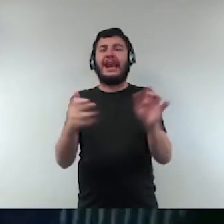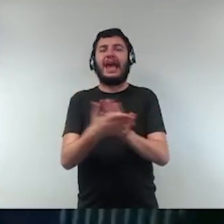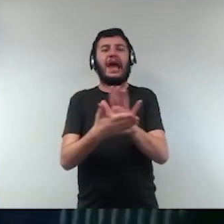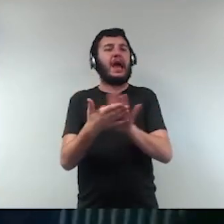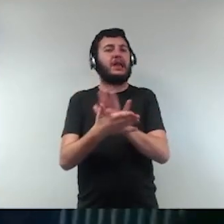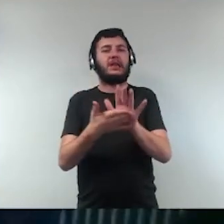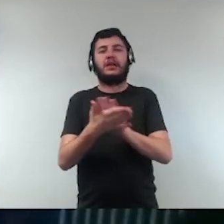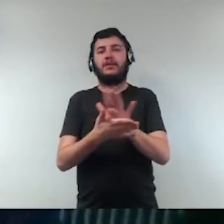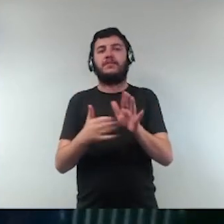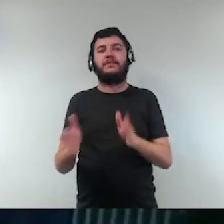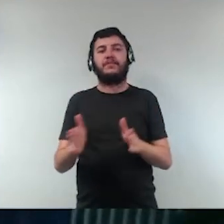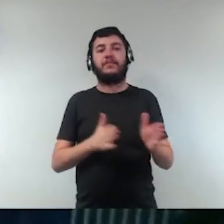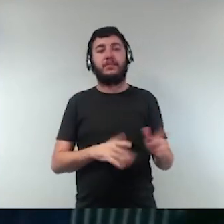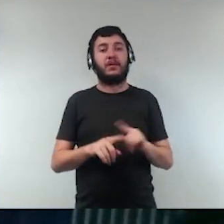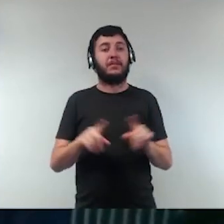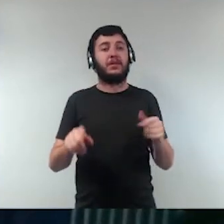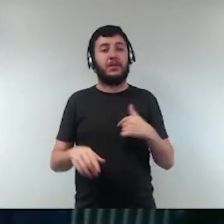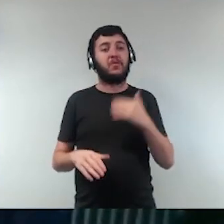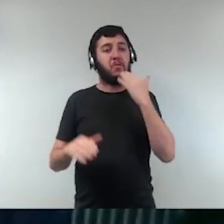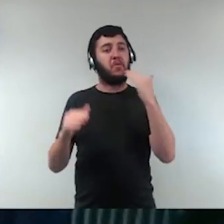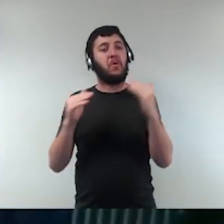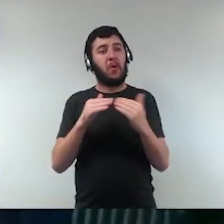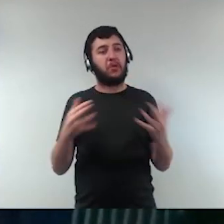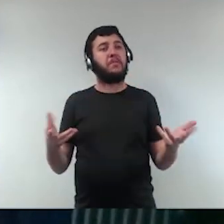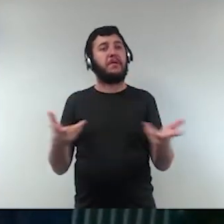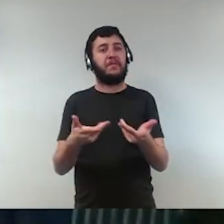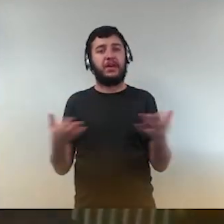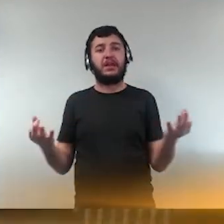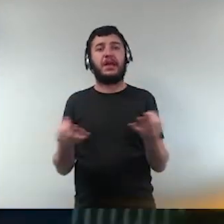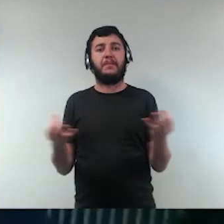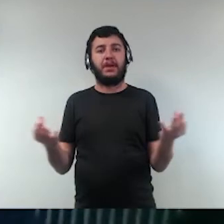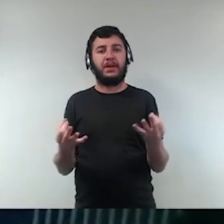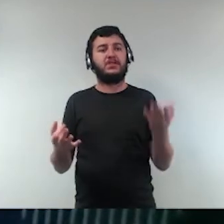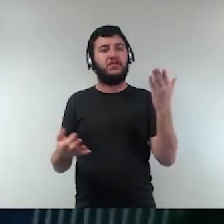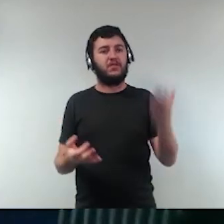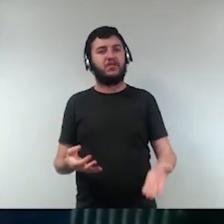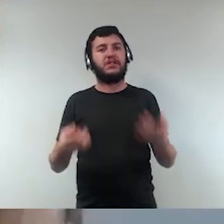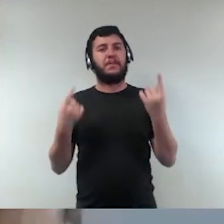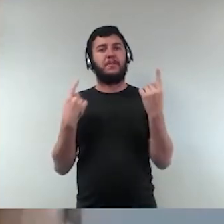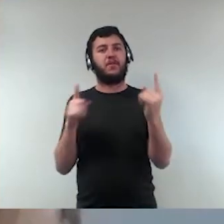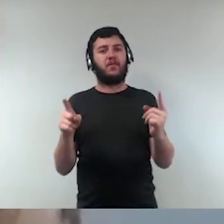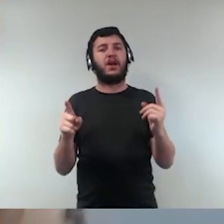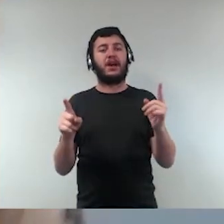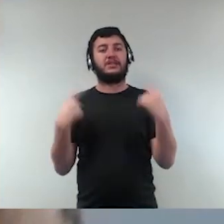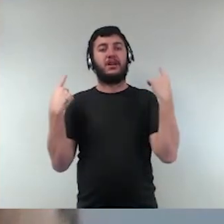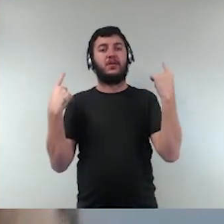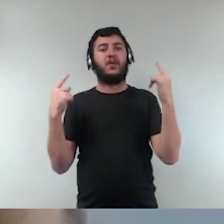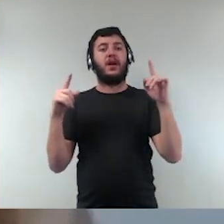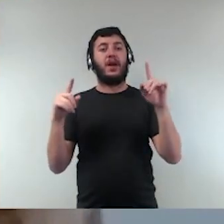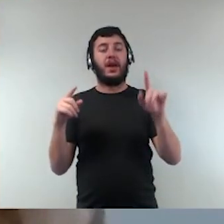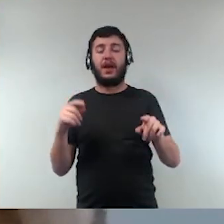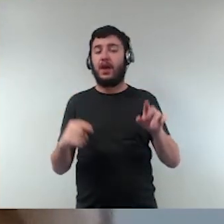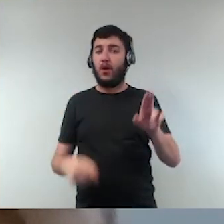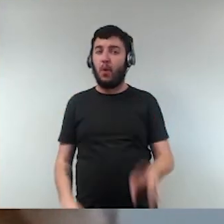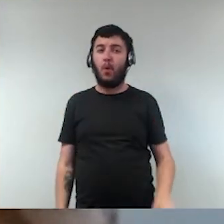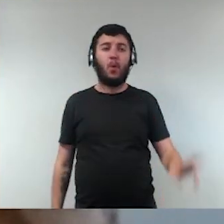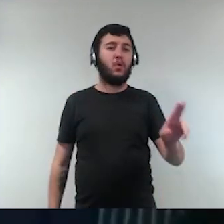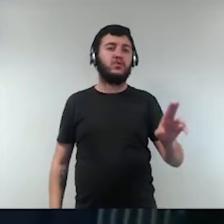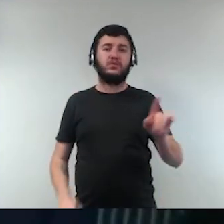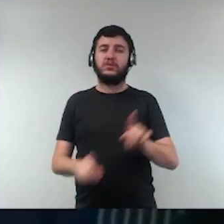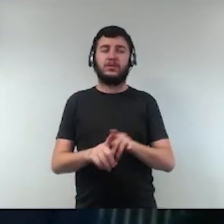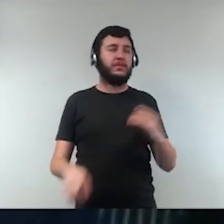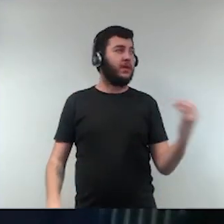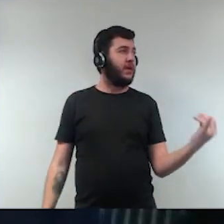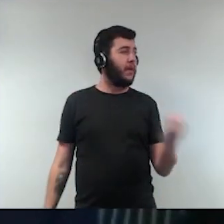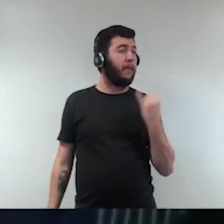Eu concordo perfeitamente. Concordo perfeitamente. A tua provocação é utilíssima, inclusive, relevantíssima,